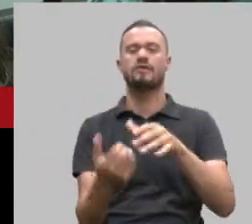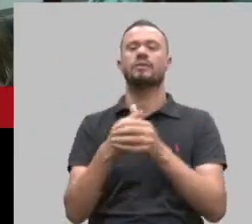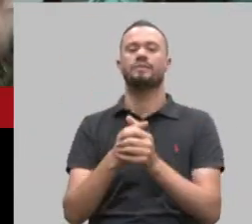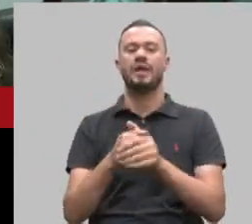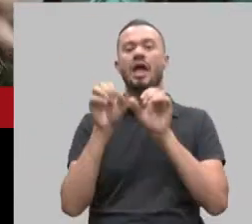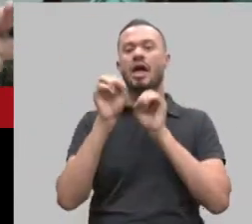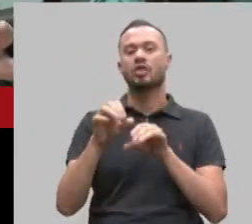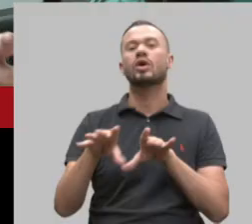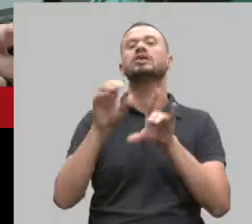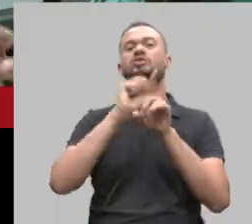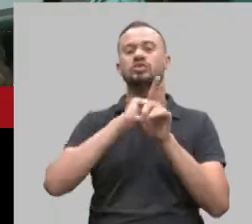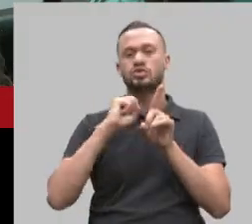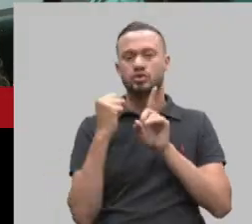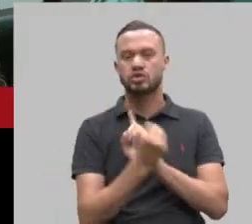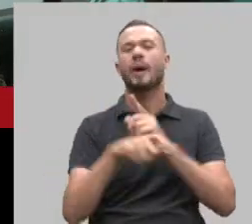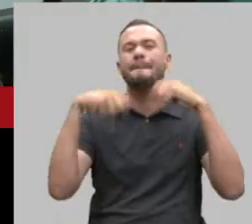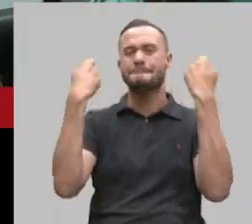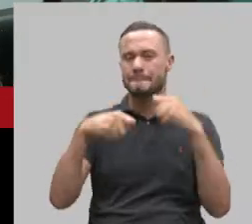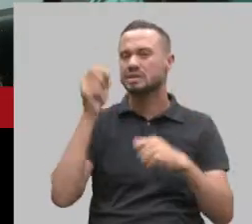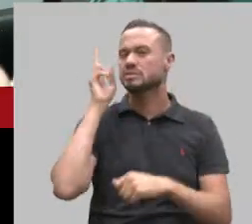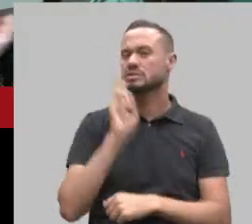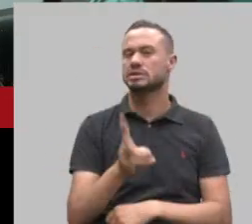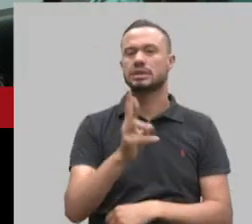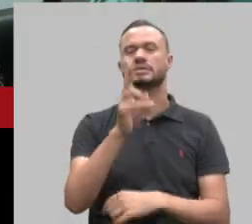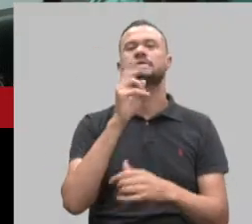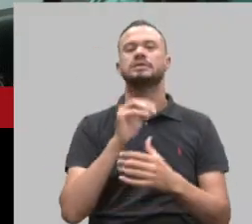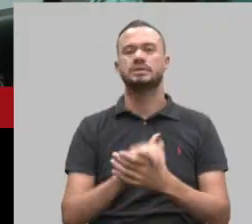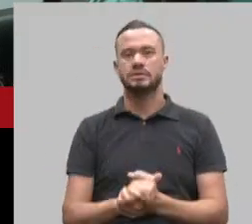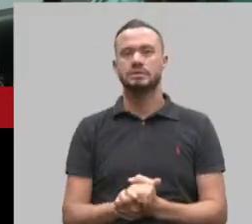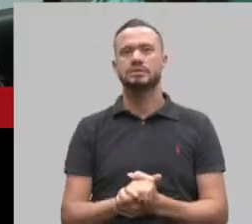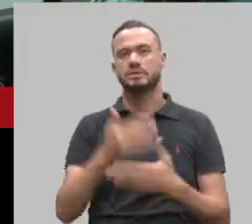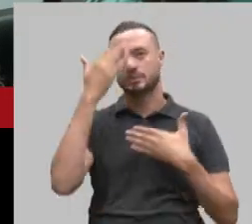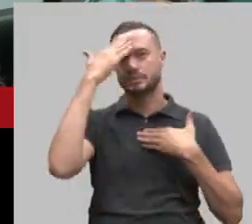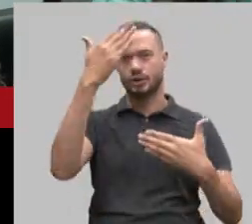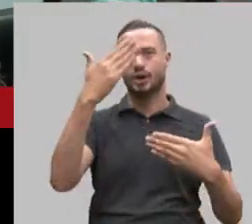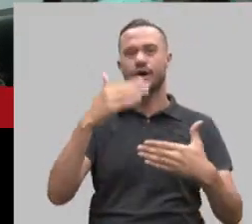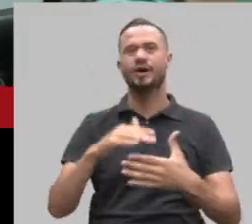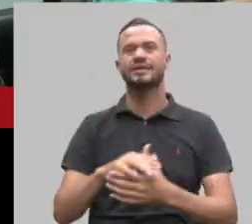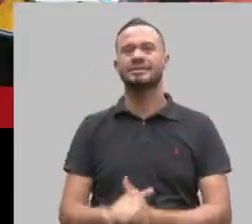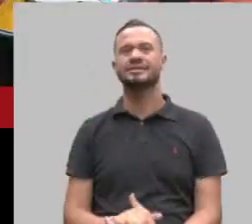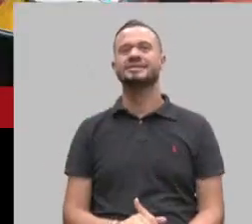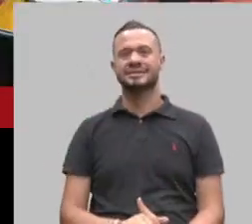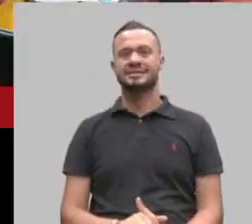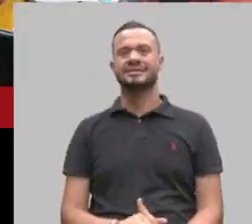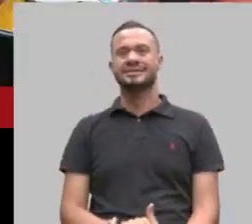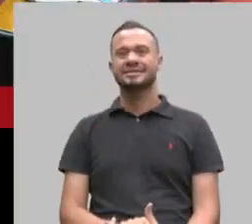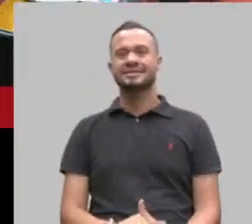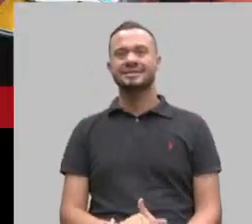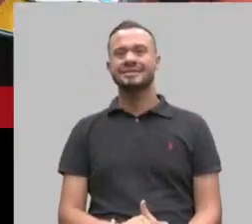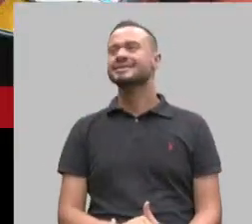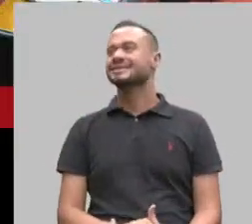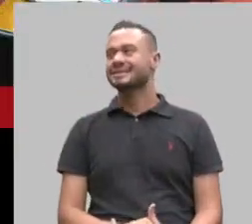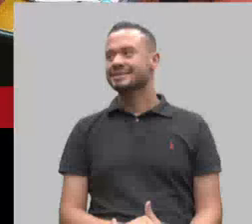foi precisa é precisa e sempre será precisa muito obrigado